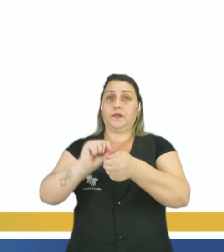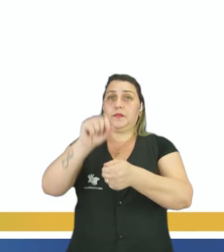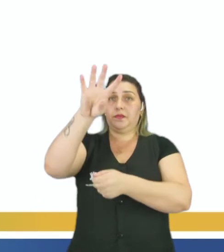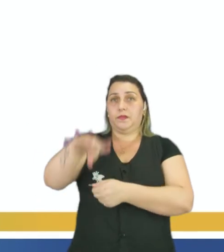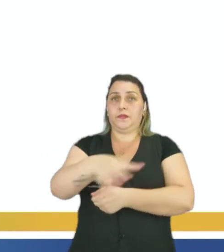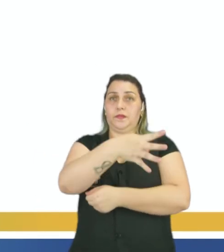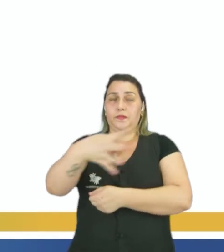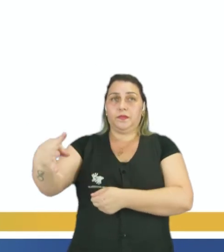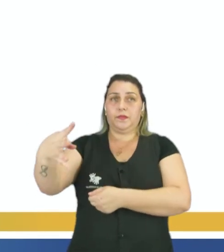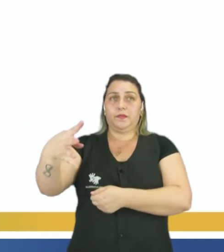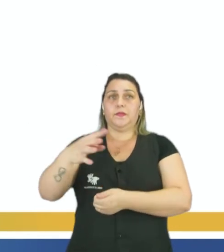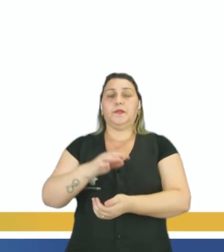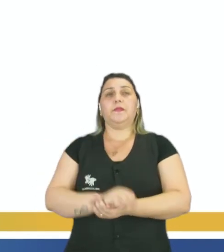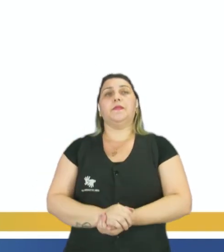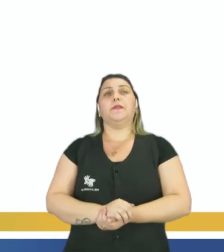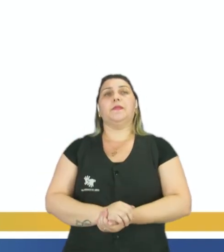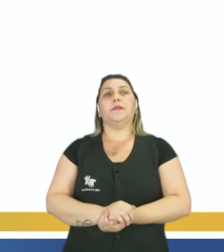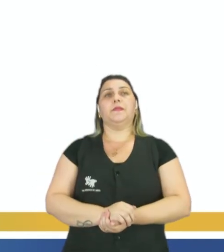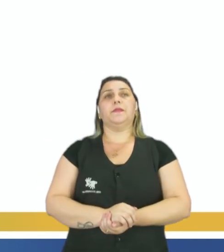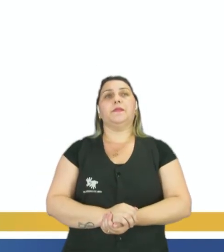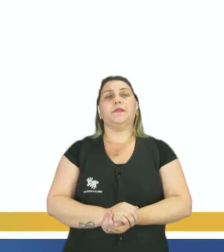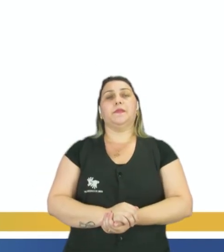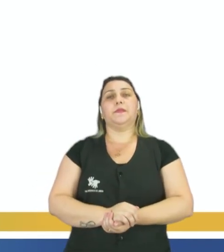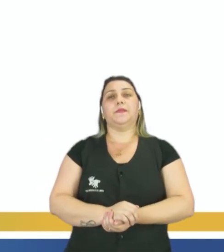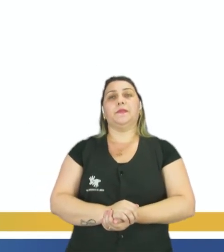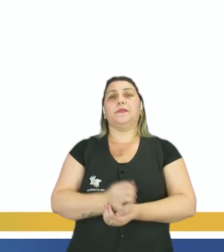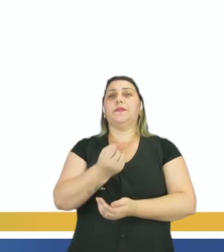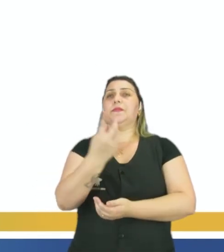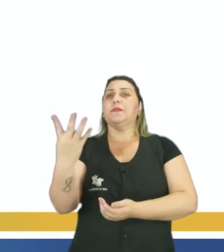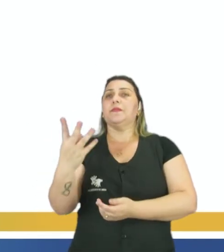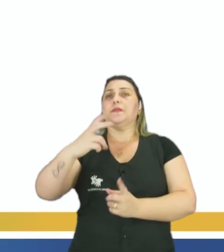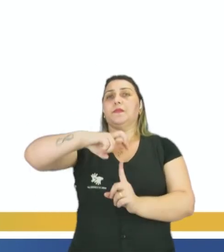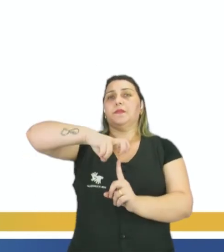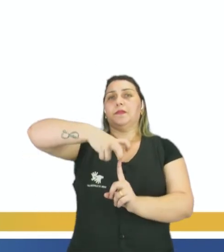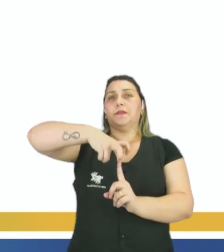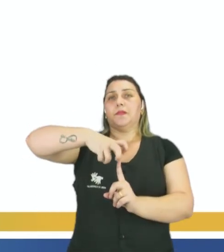tabelinha aí, e aí vocês verifiquem. A quantidade de garrafa,